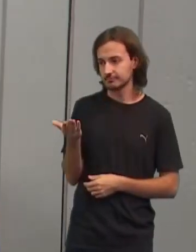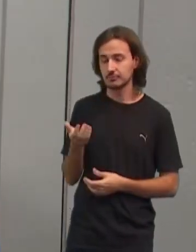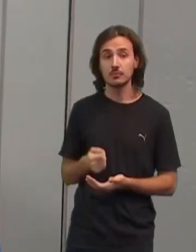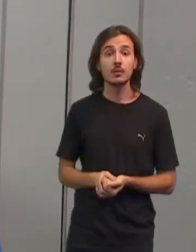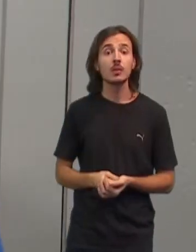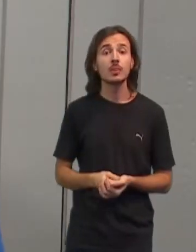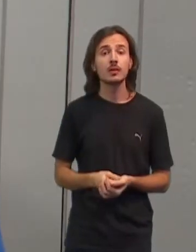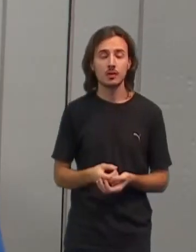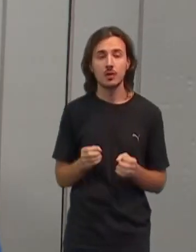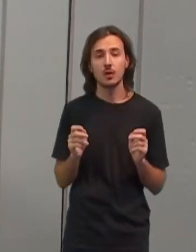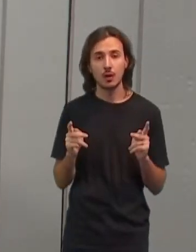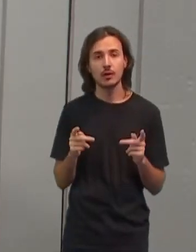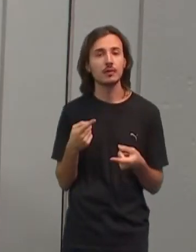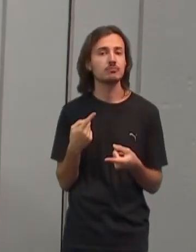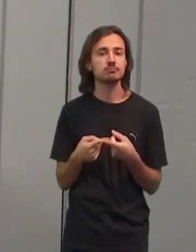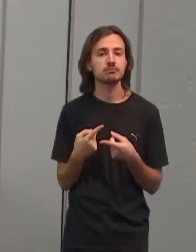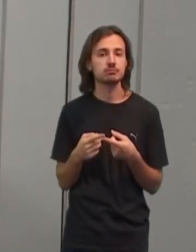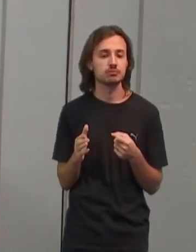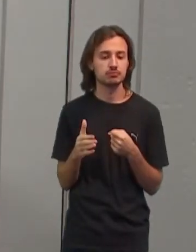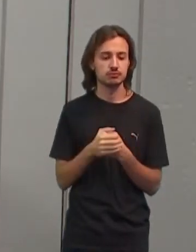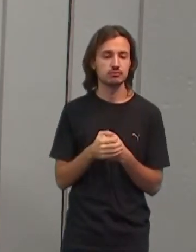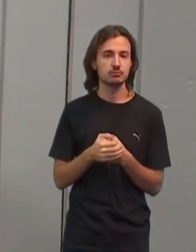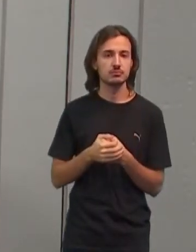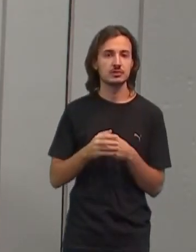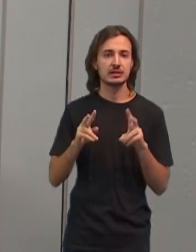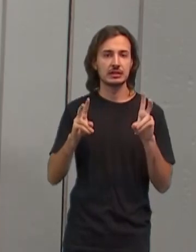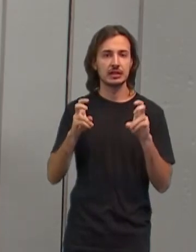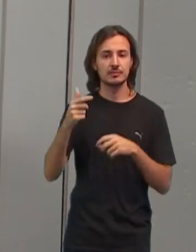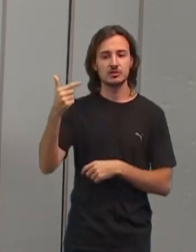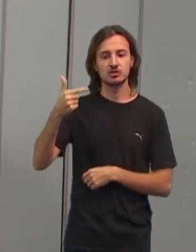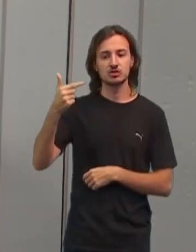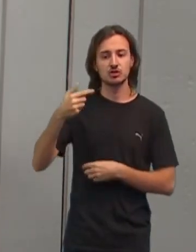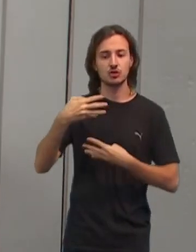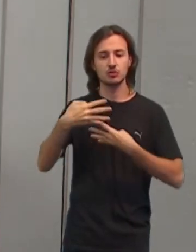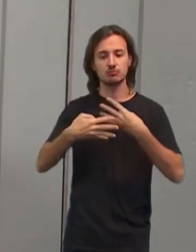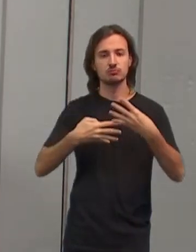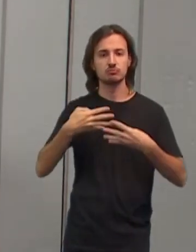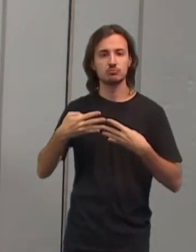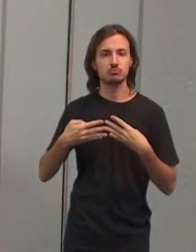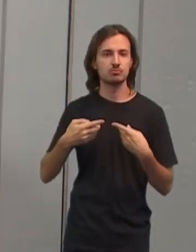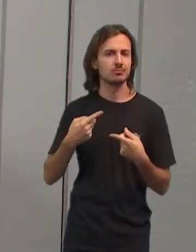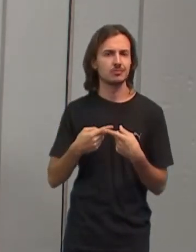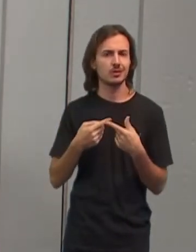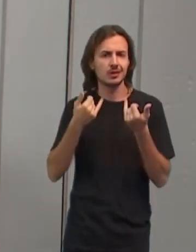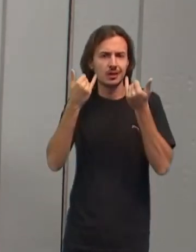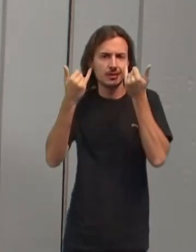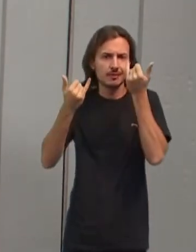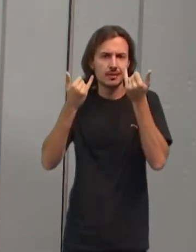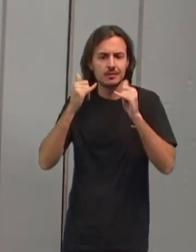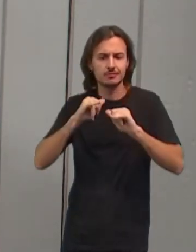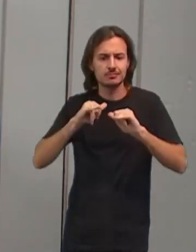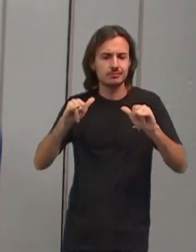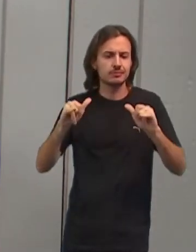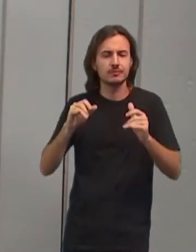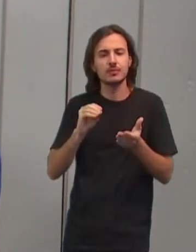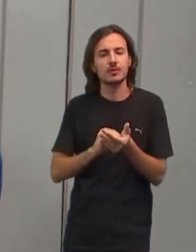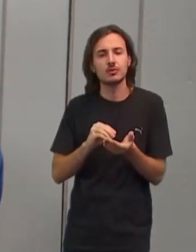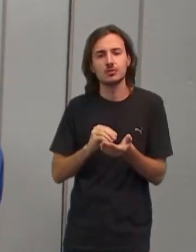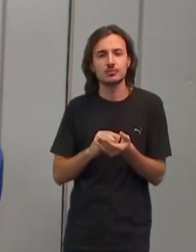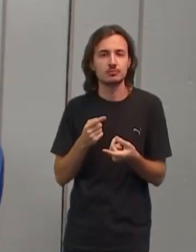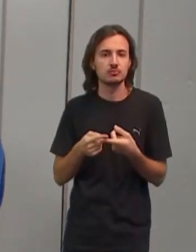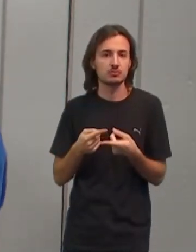informação para a gente? Do segundo quadrimestre. Por que que não entregou a informação? Se estava dentro do